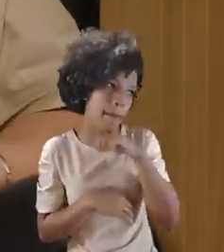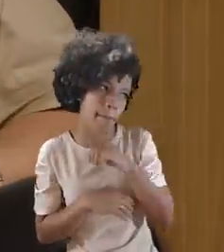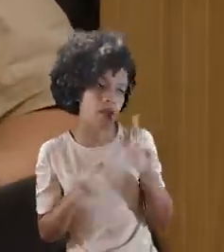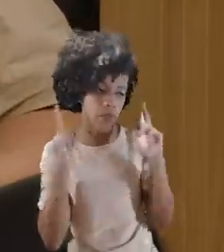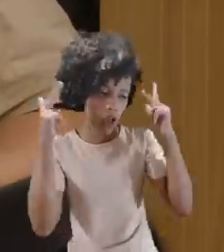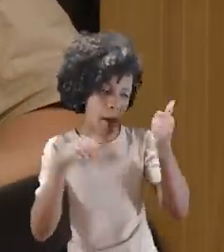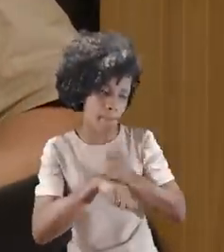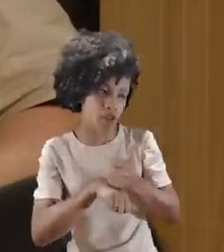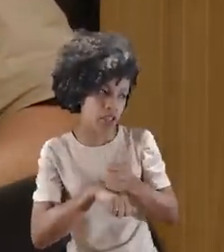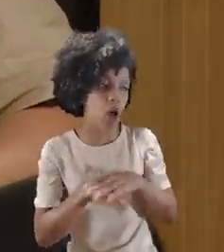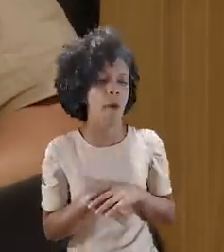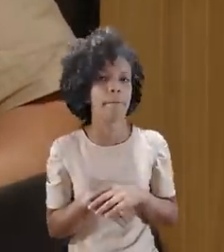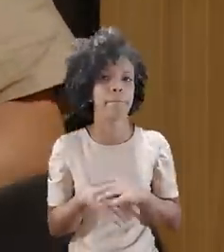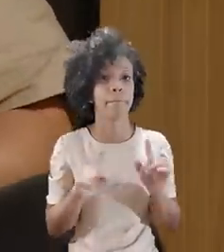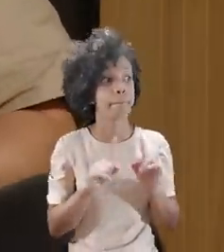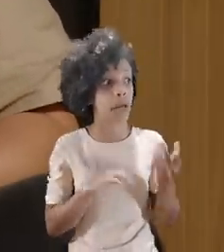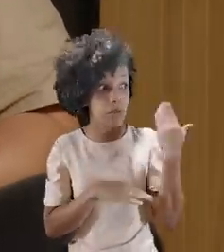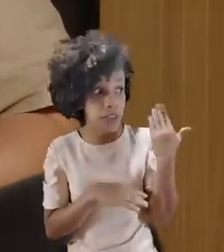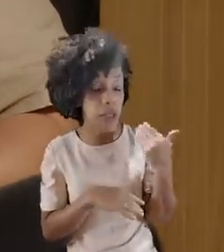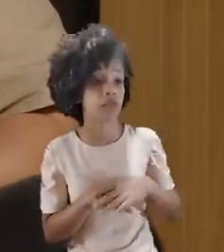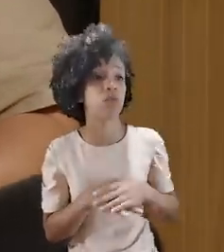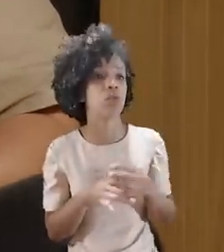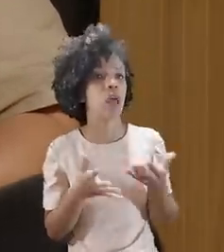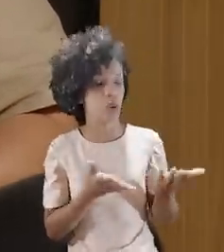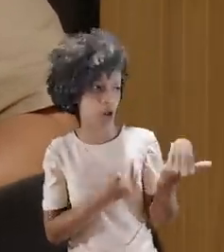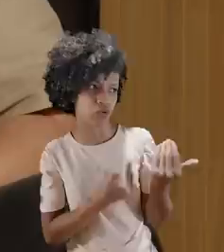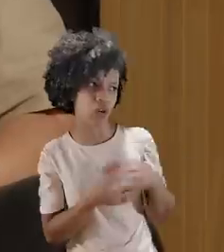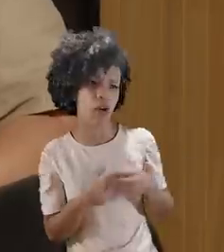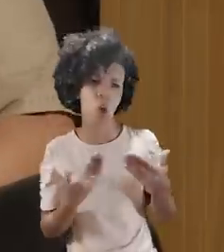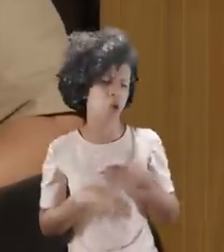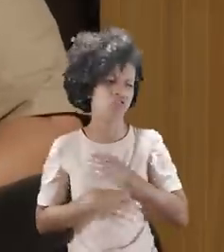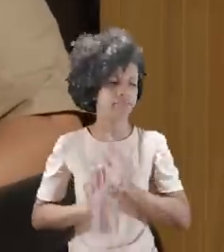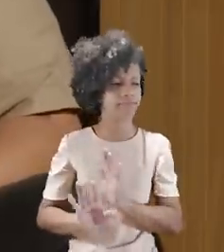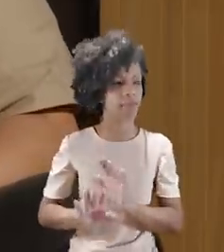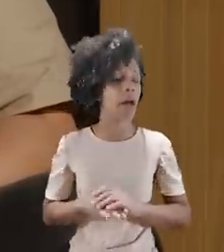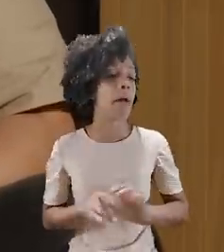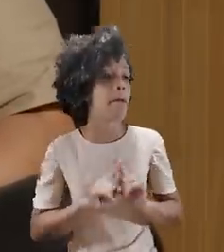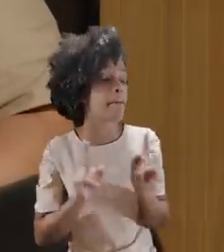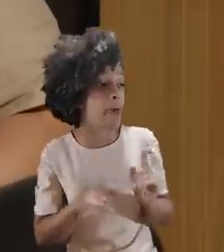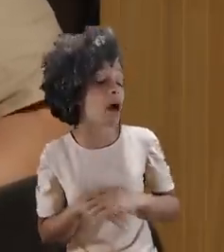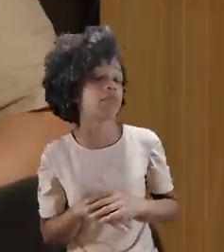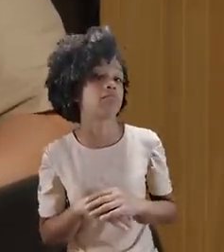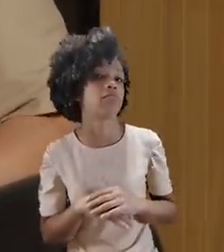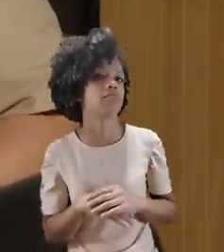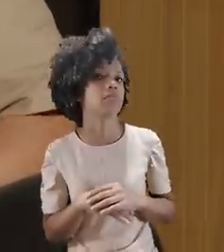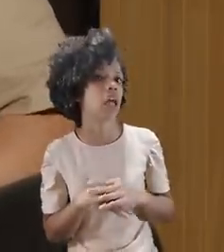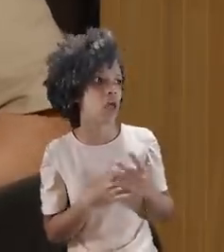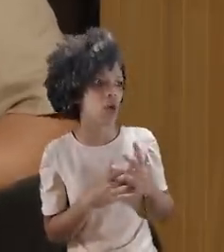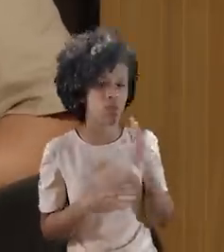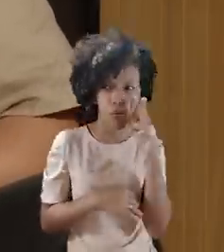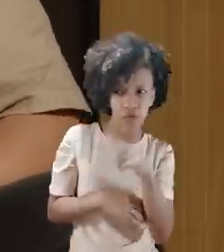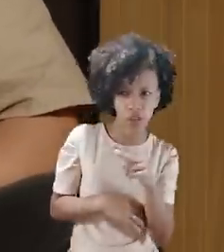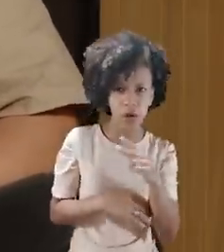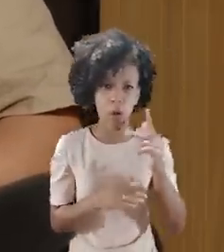minha mãe era cabeleireiro Mas não é para caramba mais jovem hoje eu não trabalho mais com isso mas eu vi a coisa para